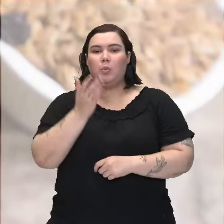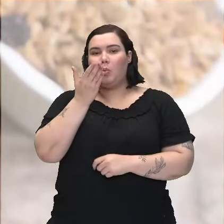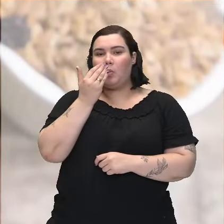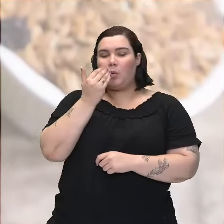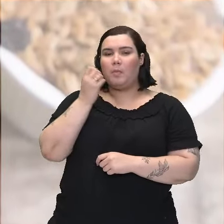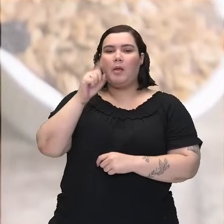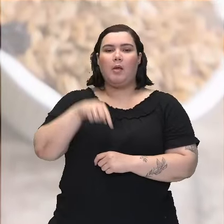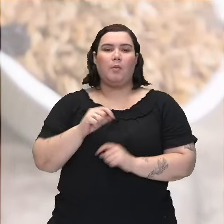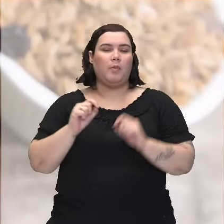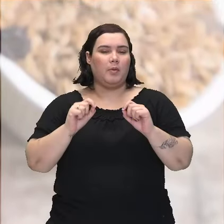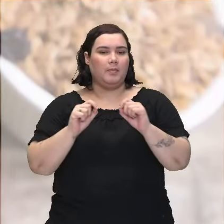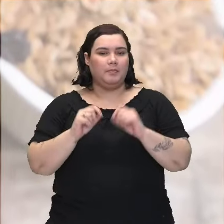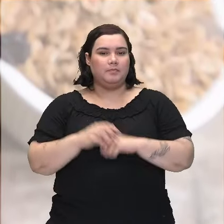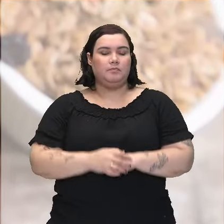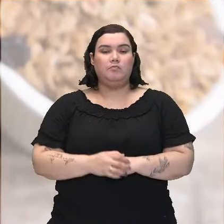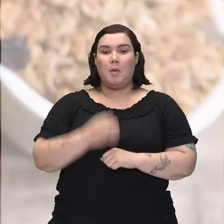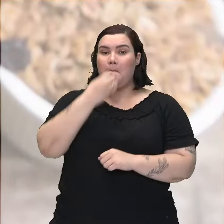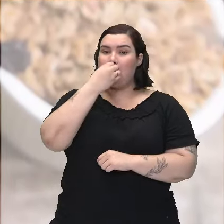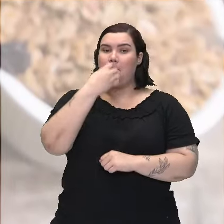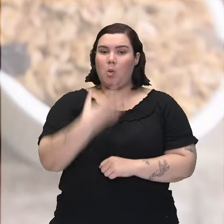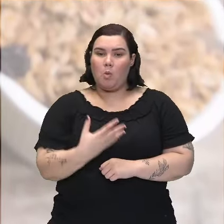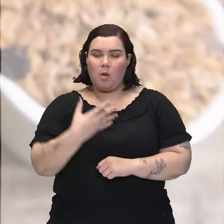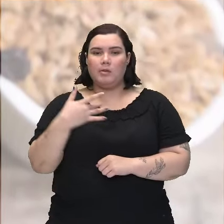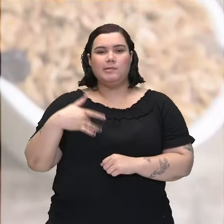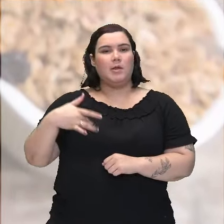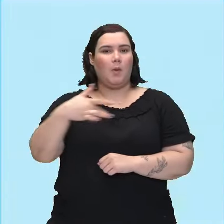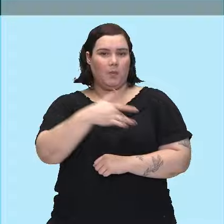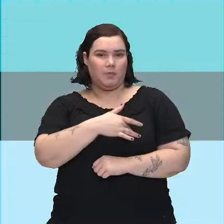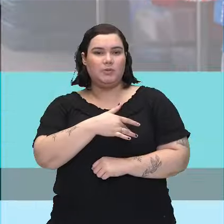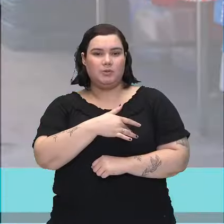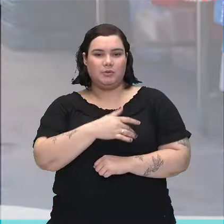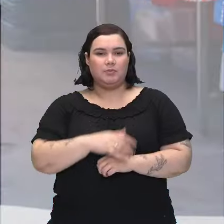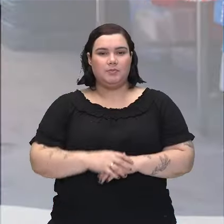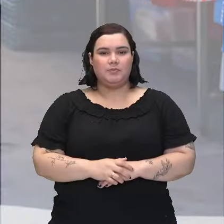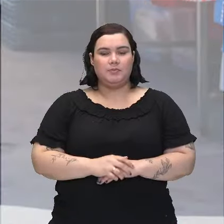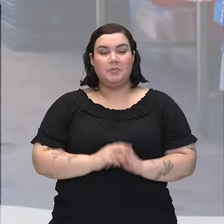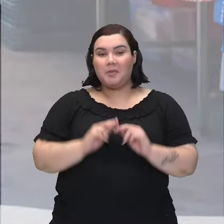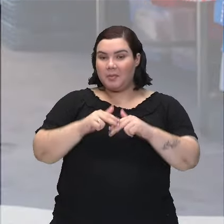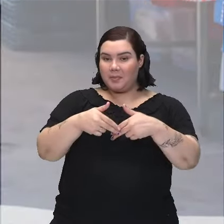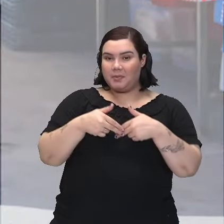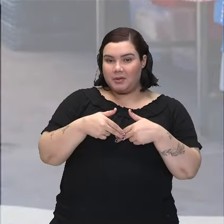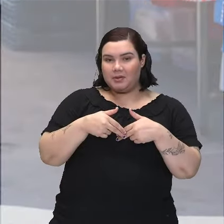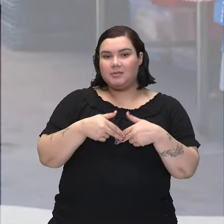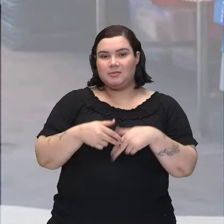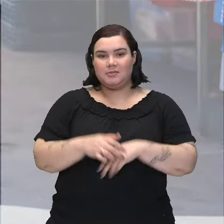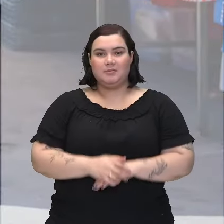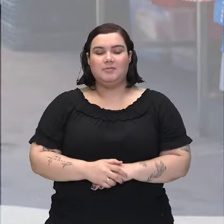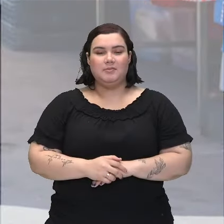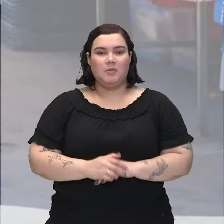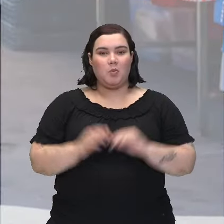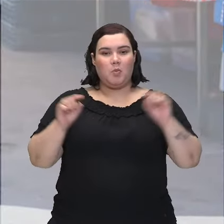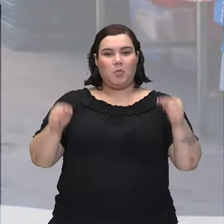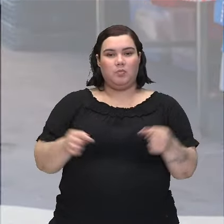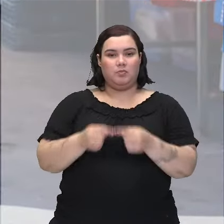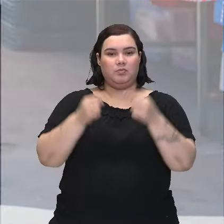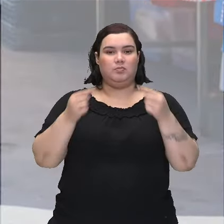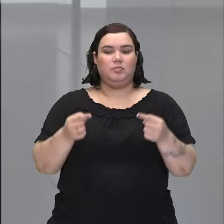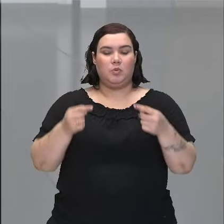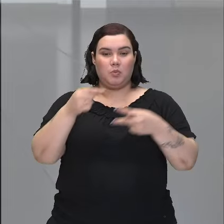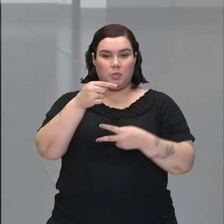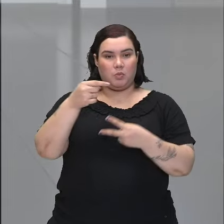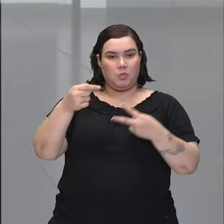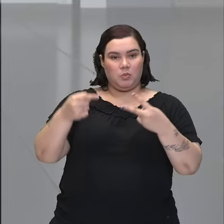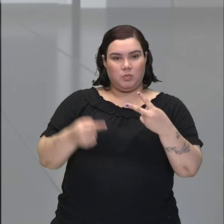refeição energética e saudável. Portanto, a combinação desses